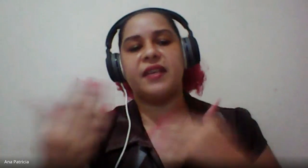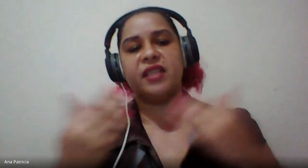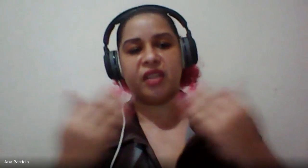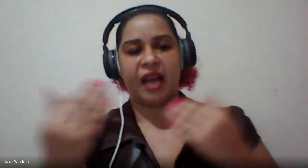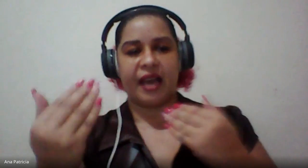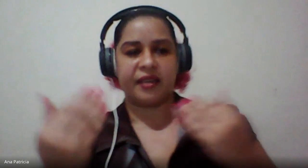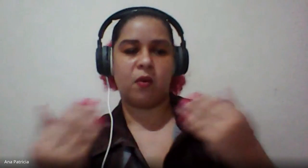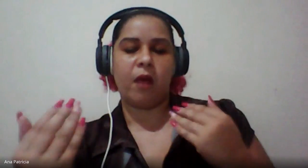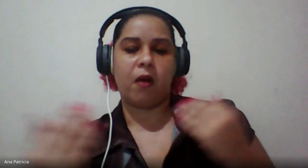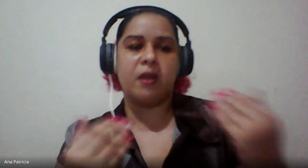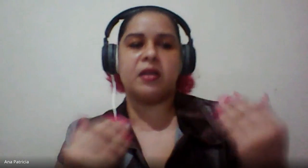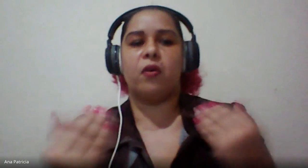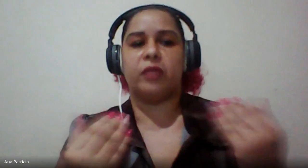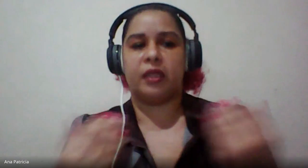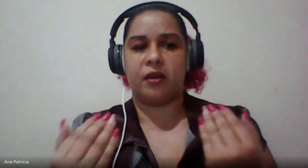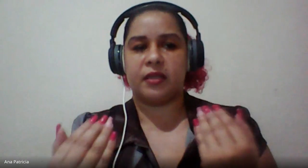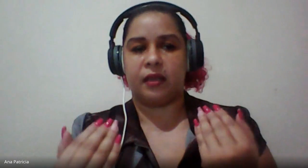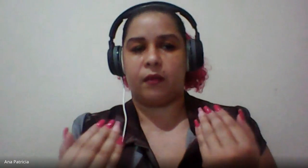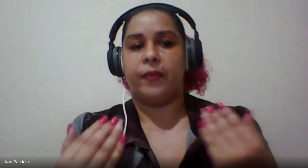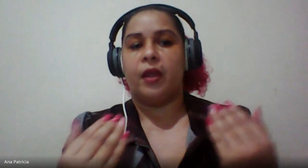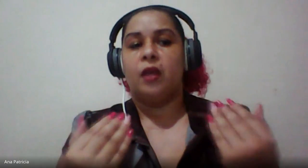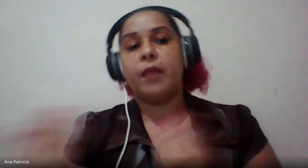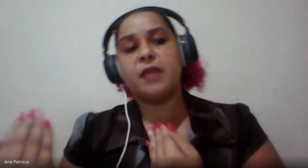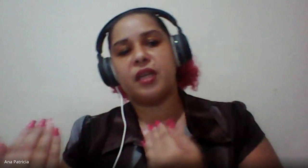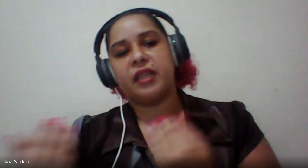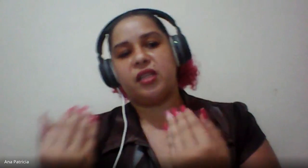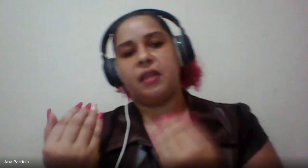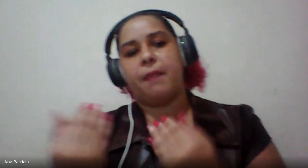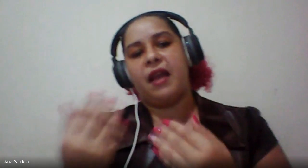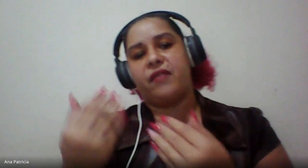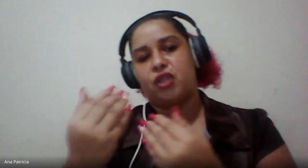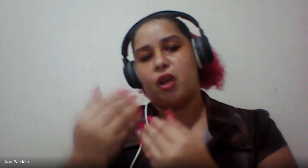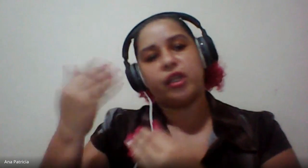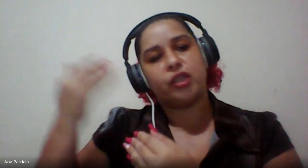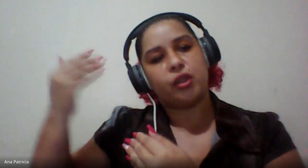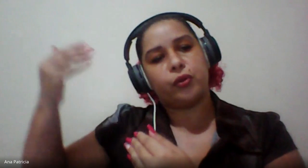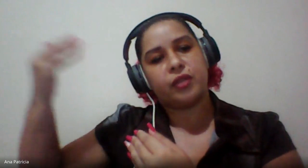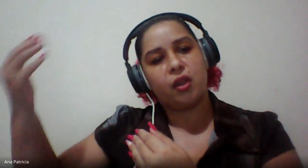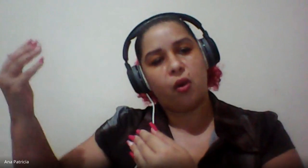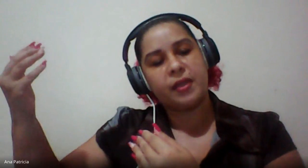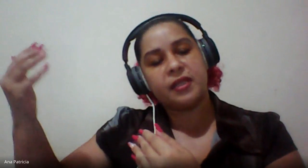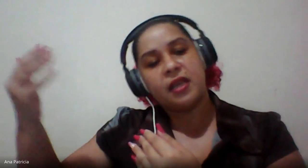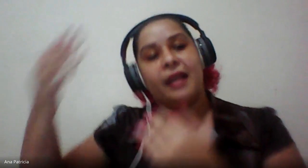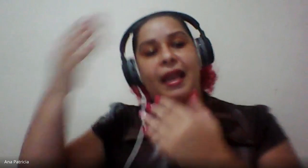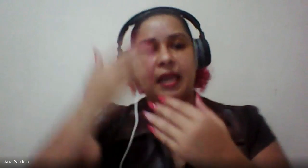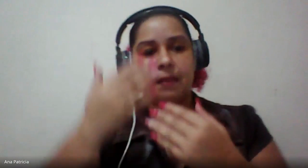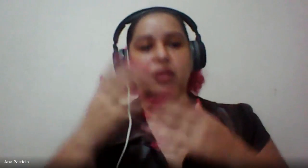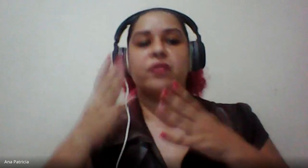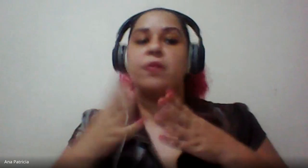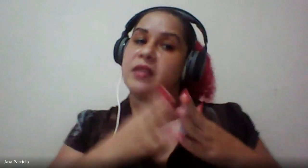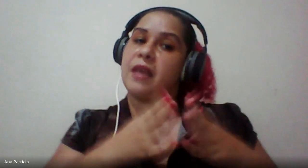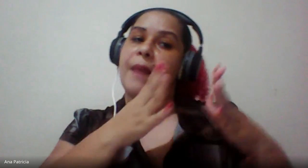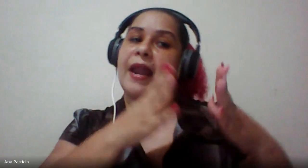às vezes, traz uma coisa ou outra da nossa língua. Do mesmo jeito que a gente tem palavras de origem de outros idiomas, na Libras